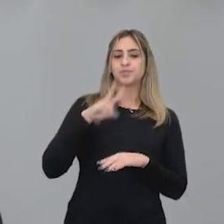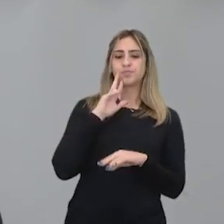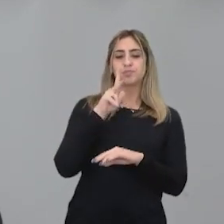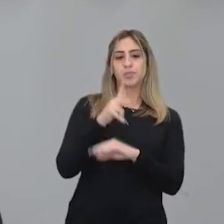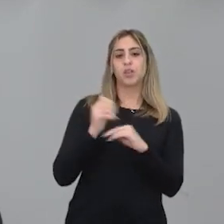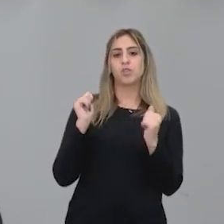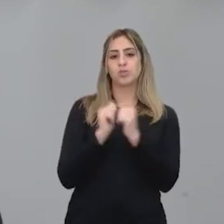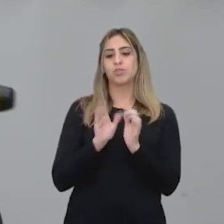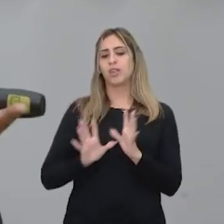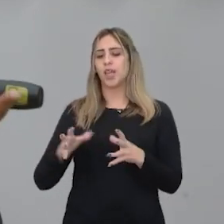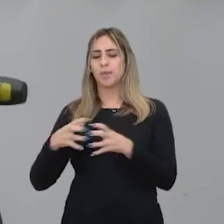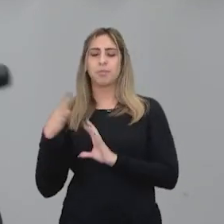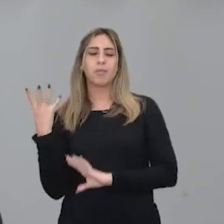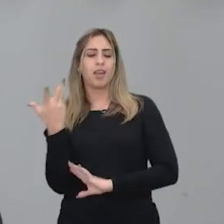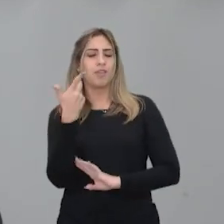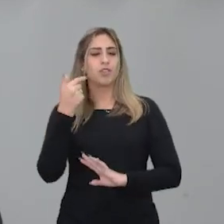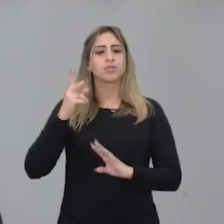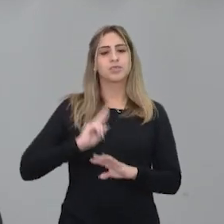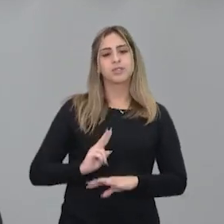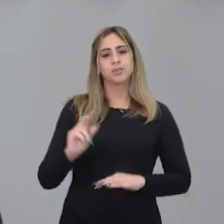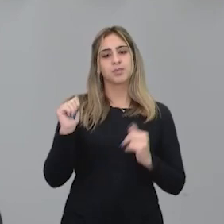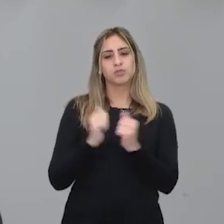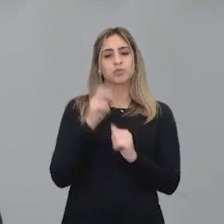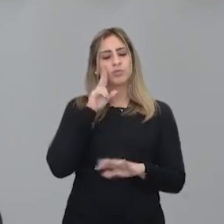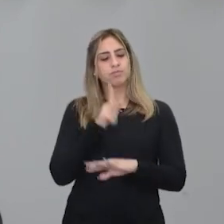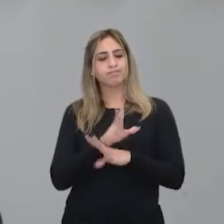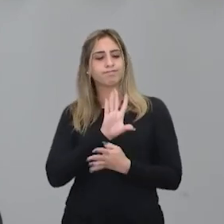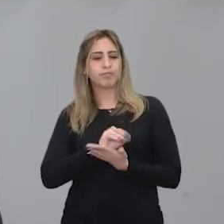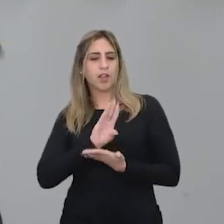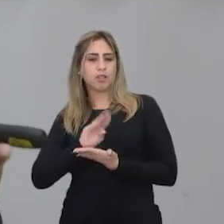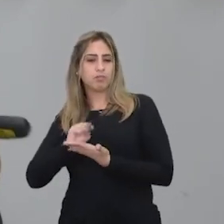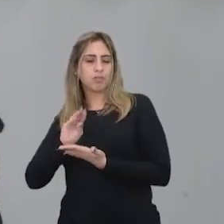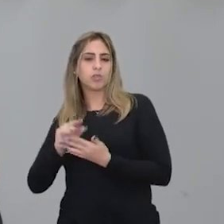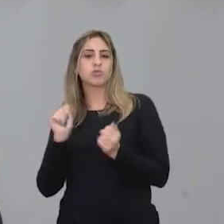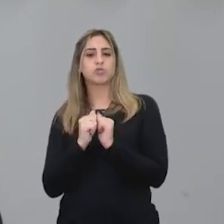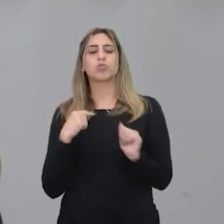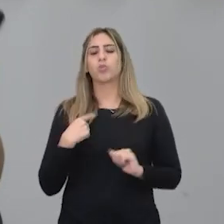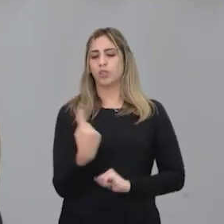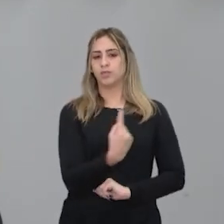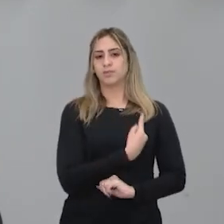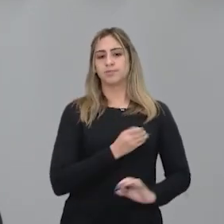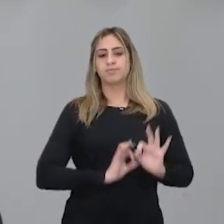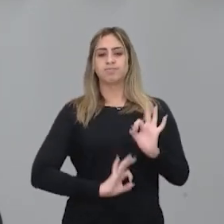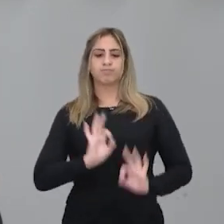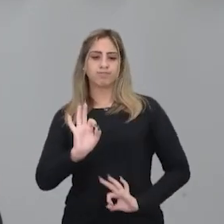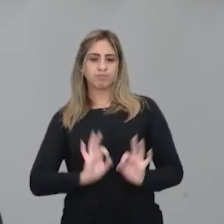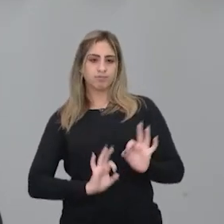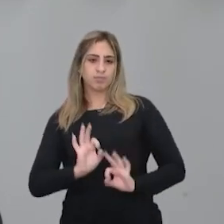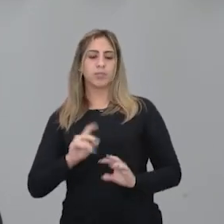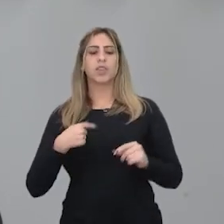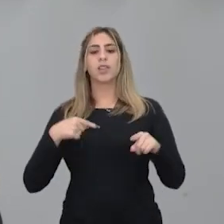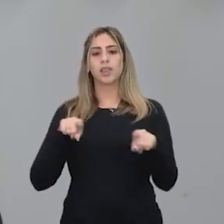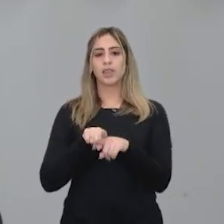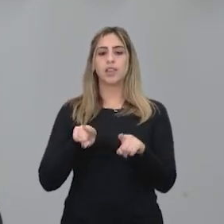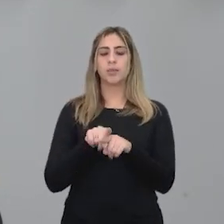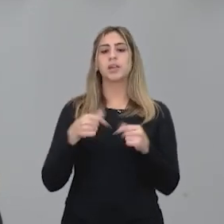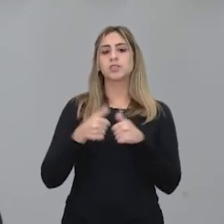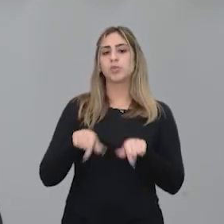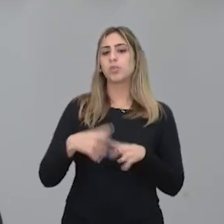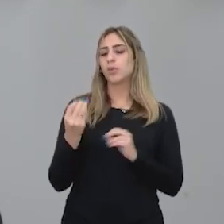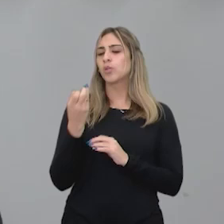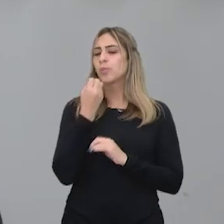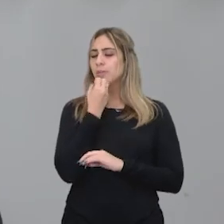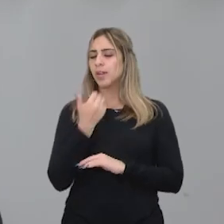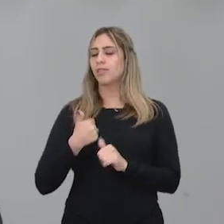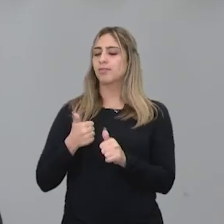além de estar com essa equipe maravilhosa que sempre está aqui gravando pra gente, nos organizando, eu também estou muito